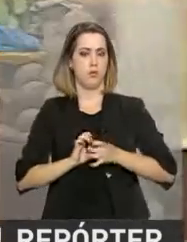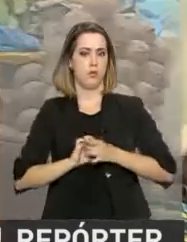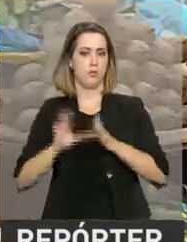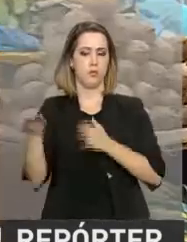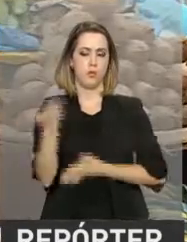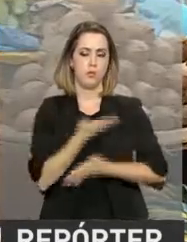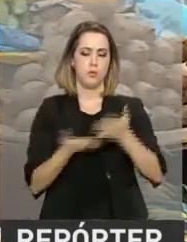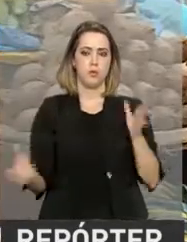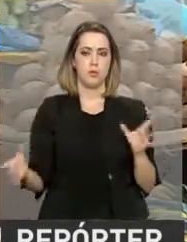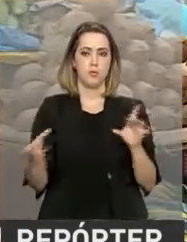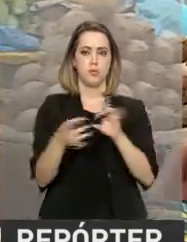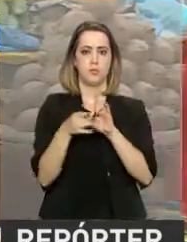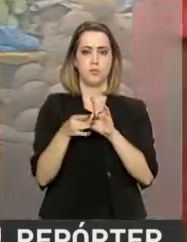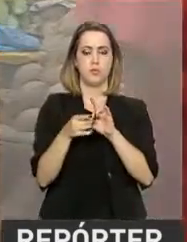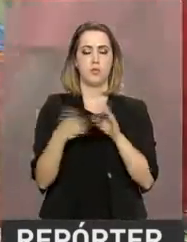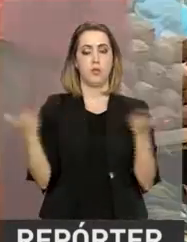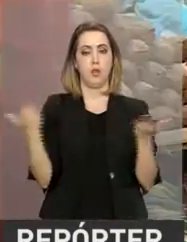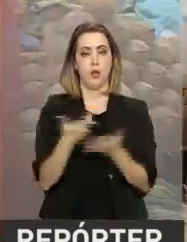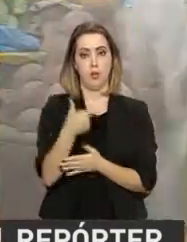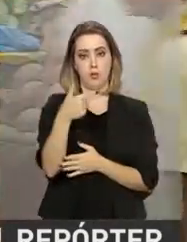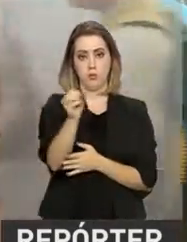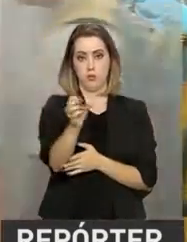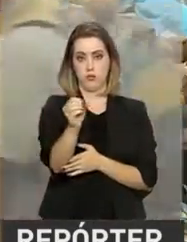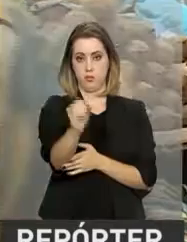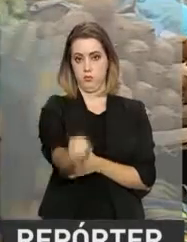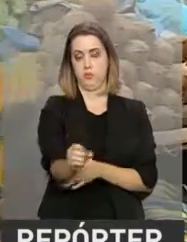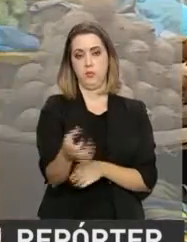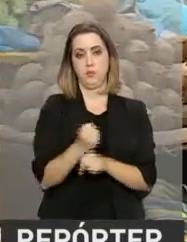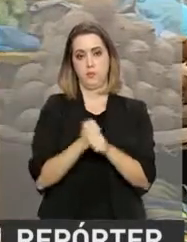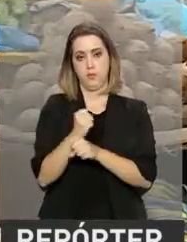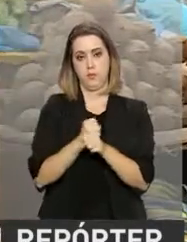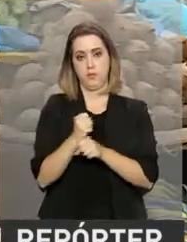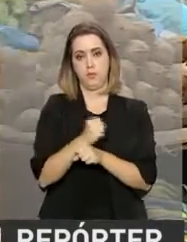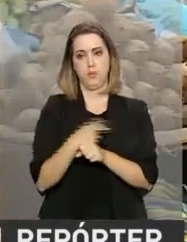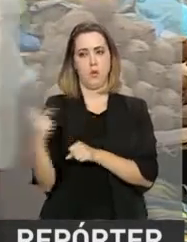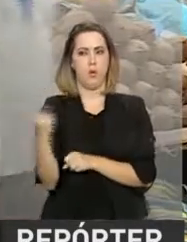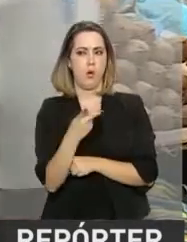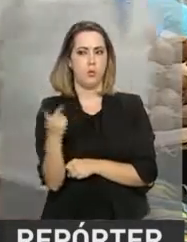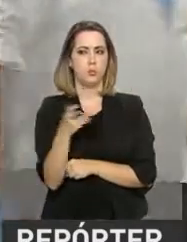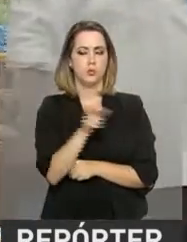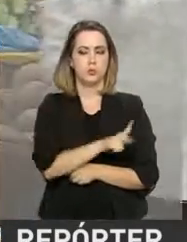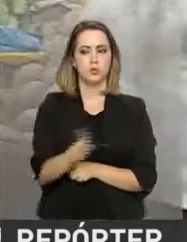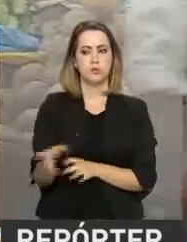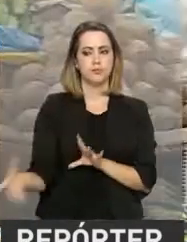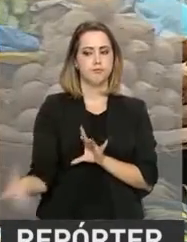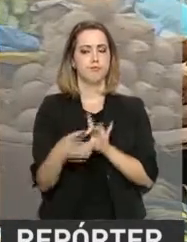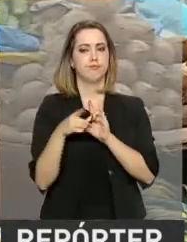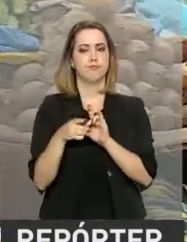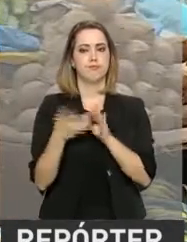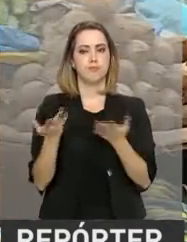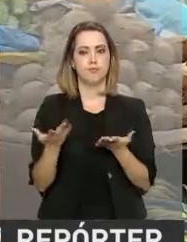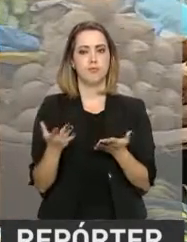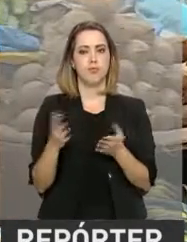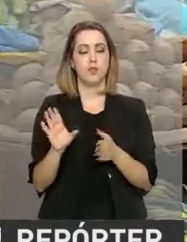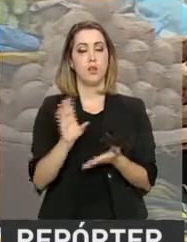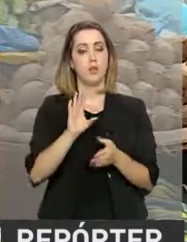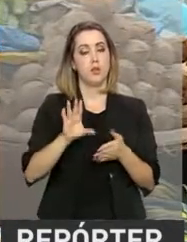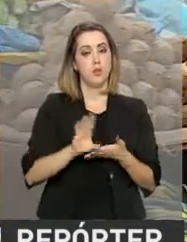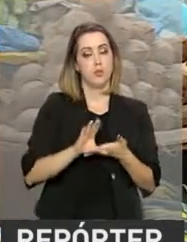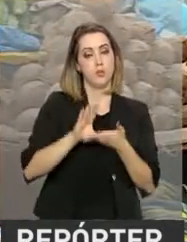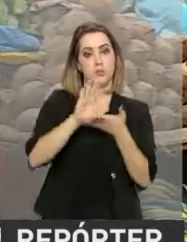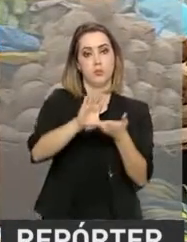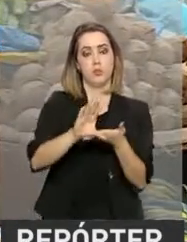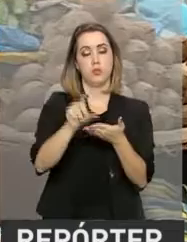se aproximar. E nos anos 2000, os contatos entre as autoridades dos dois países cresceram ainda mais. O Conselho de Ciência e